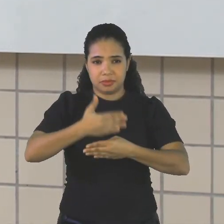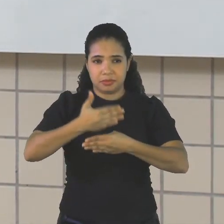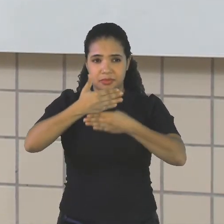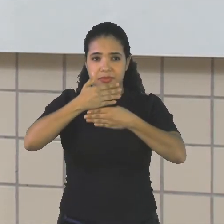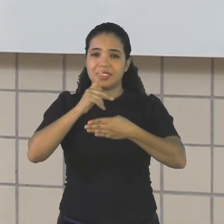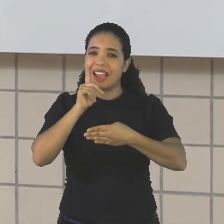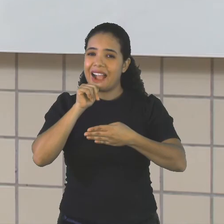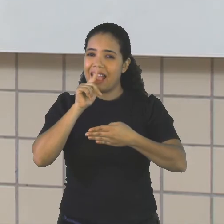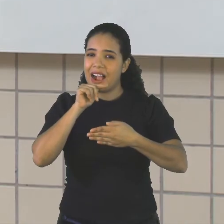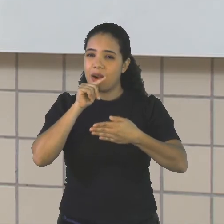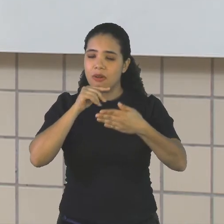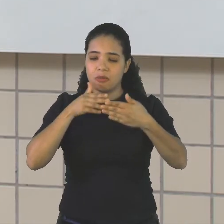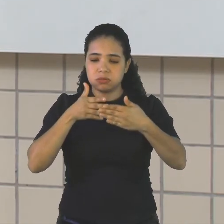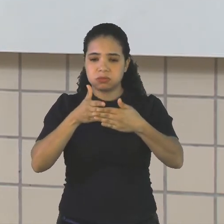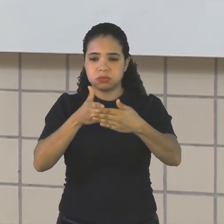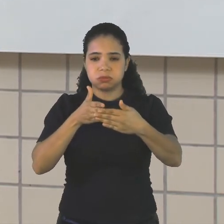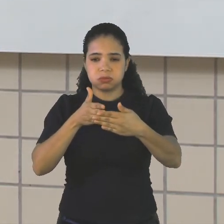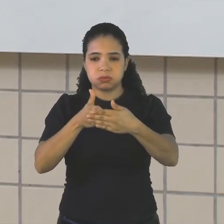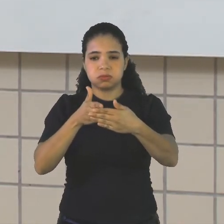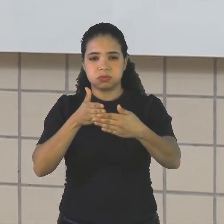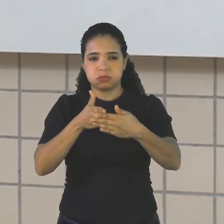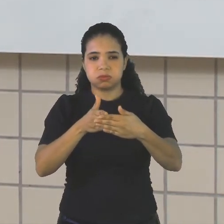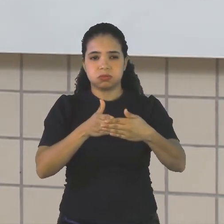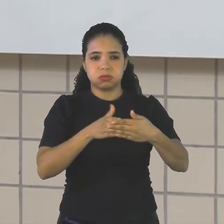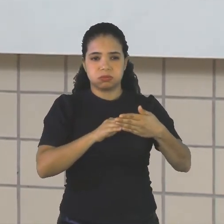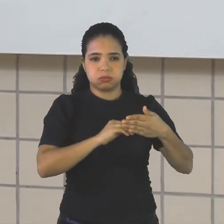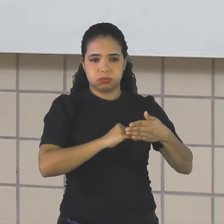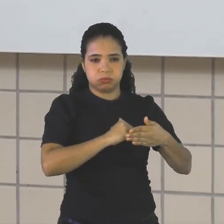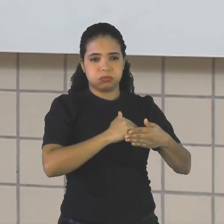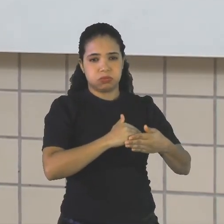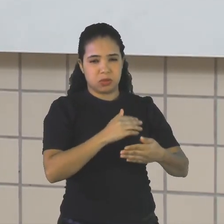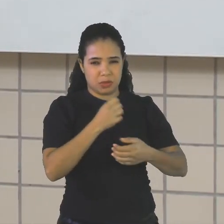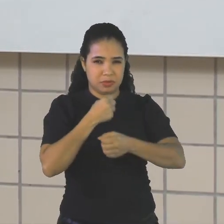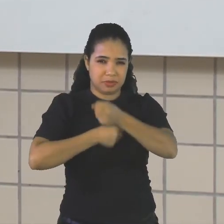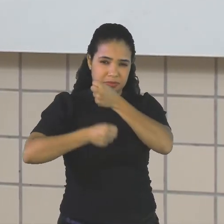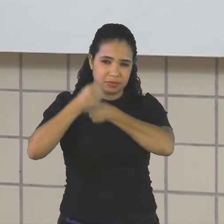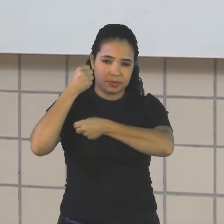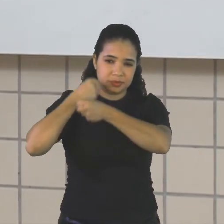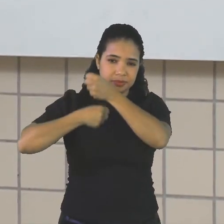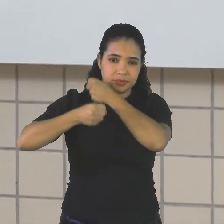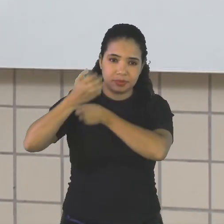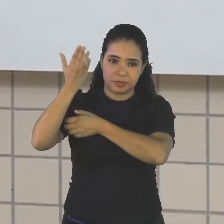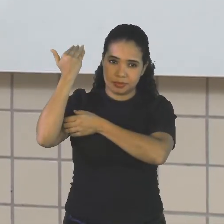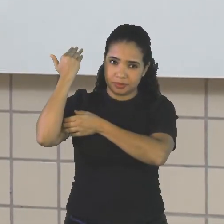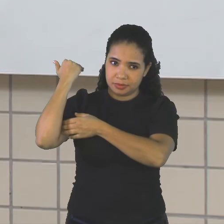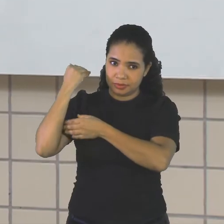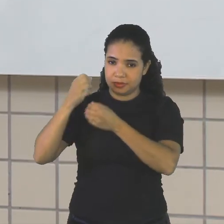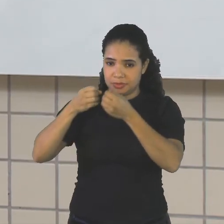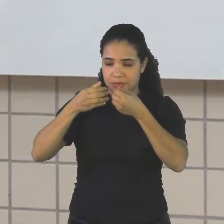viu aí recentemente, os anos anteriores, que algumas barragens estouraram.